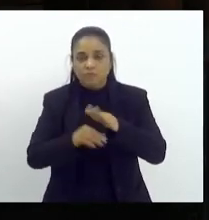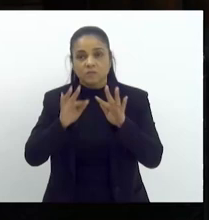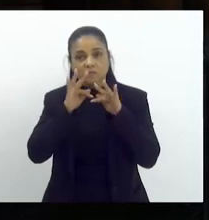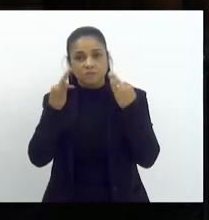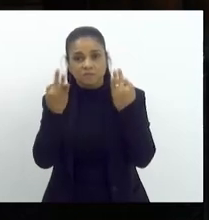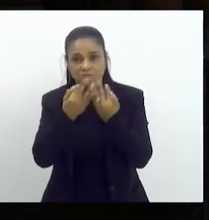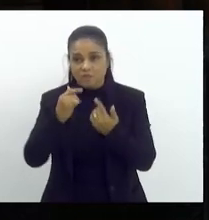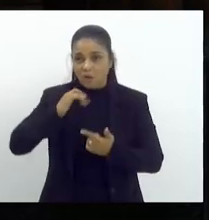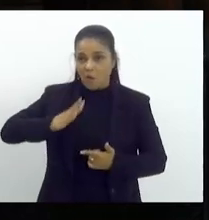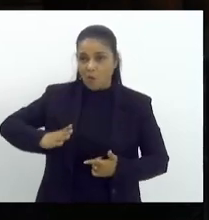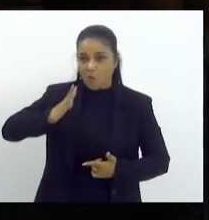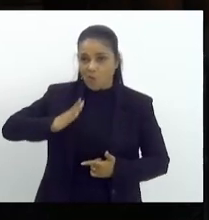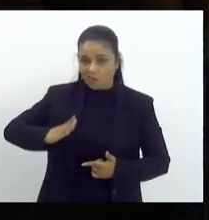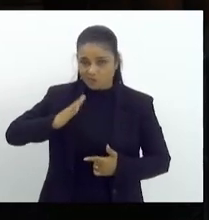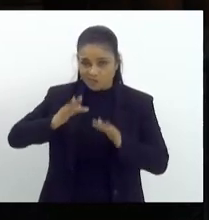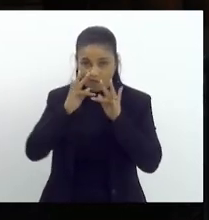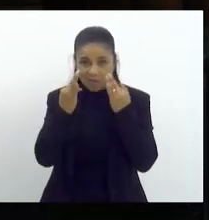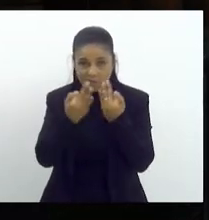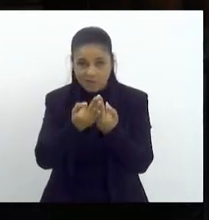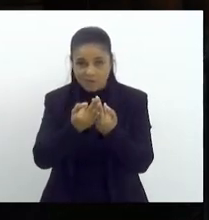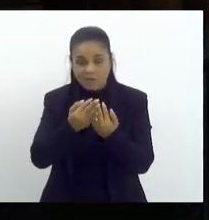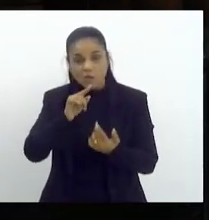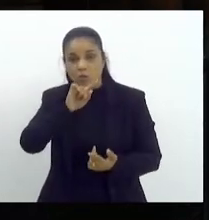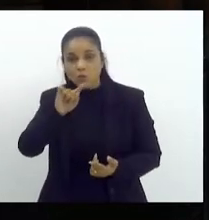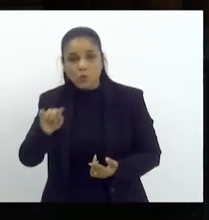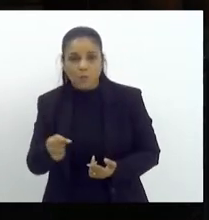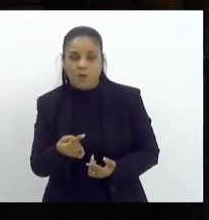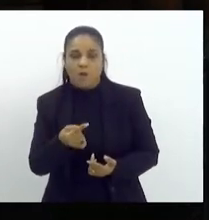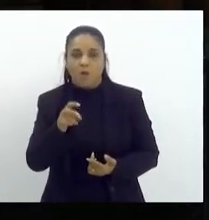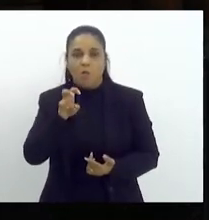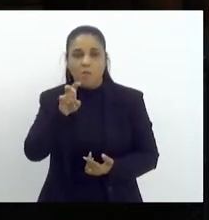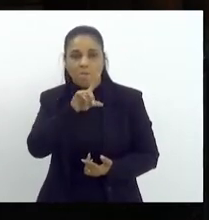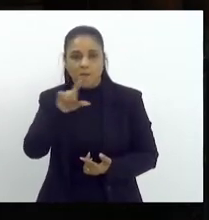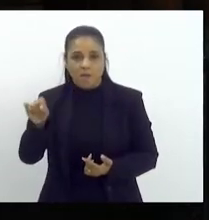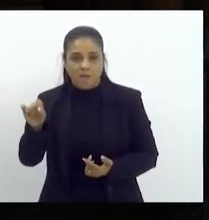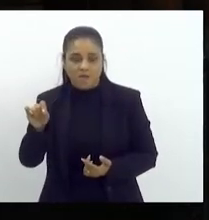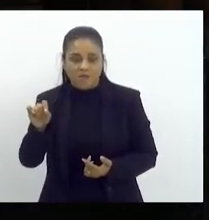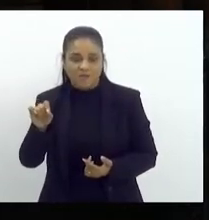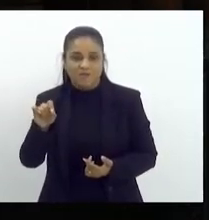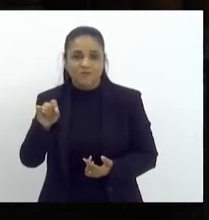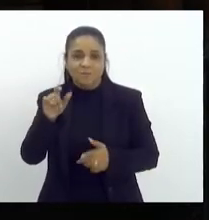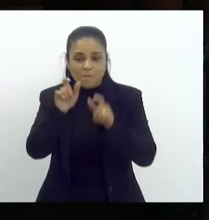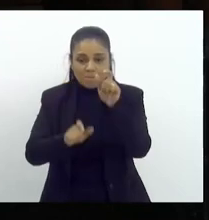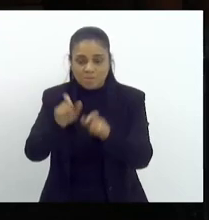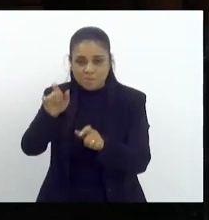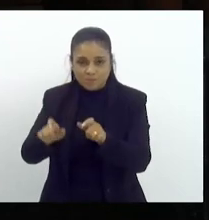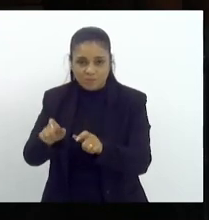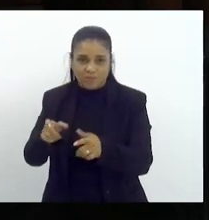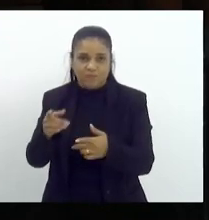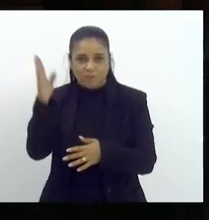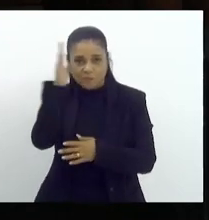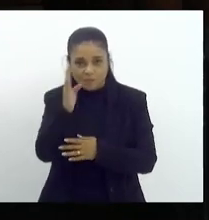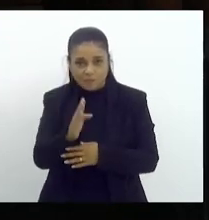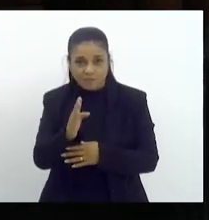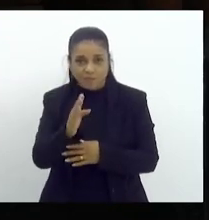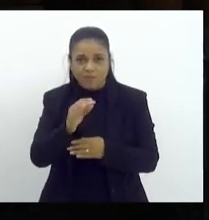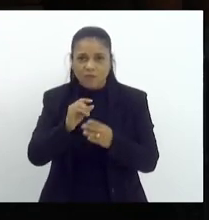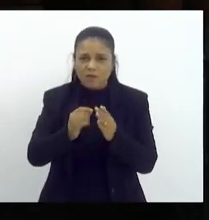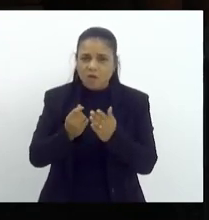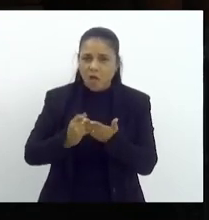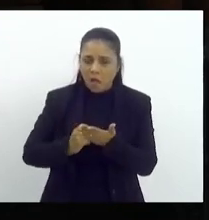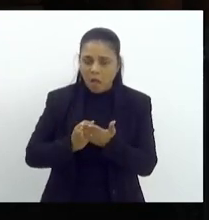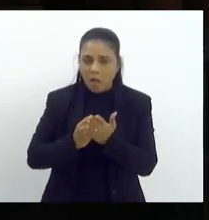país e eu não vejo o discurso aguerrido para este ponto aumenta-se o teto de gastro da máquina